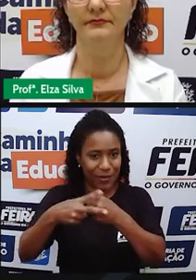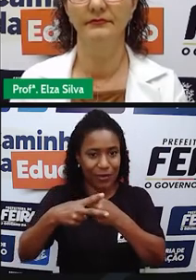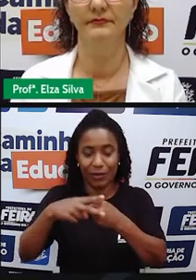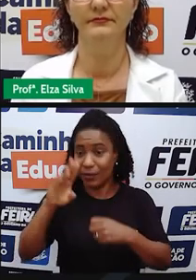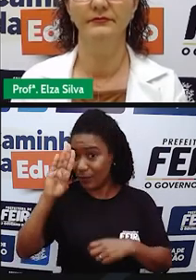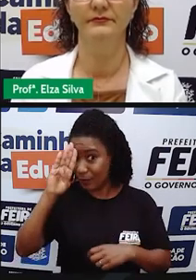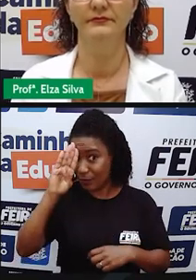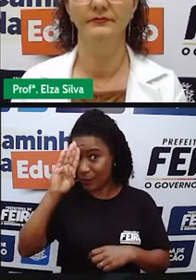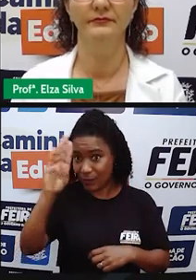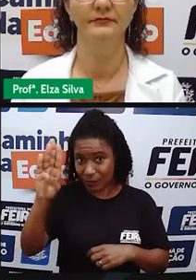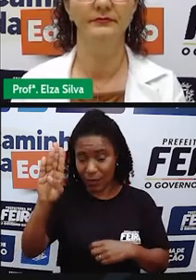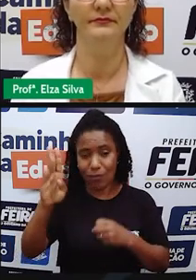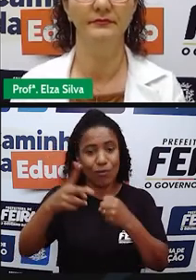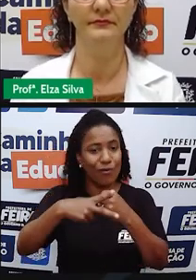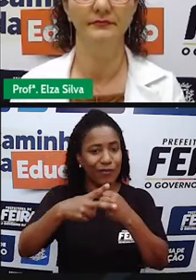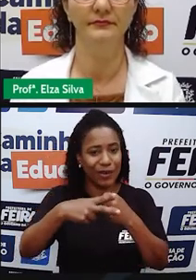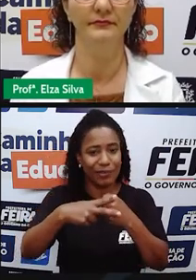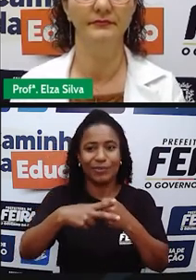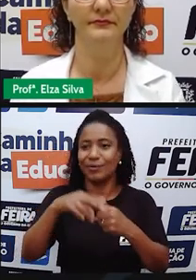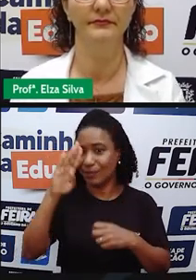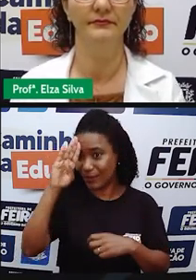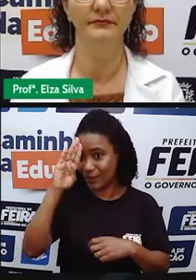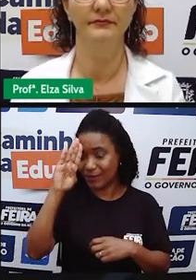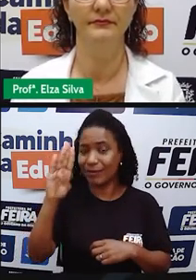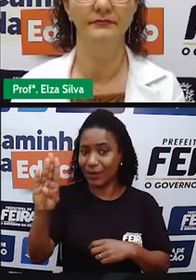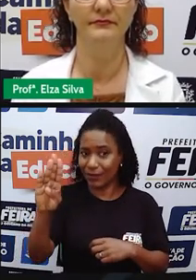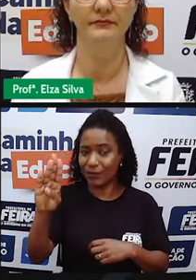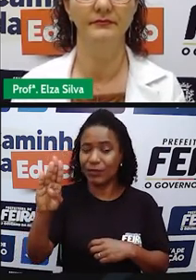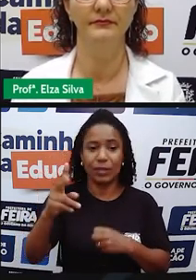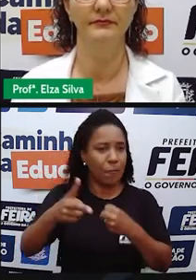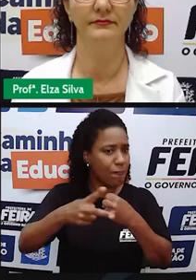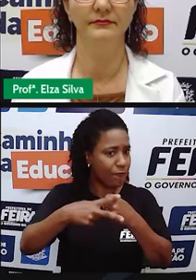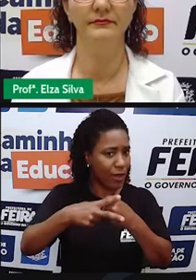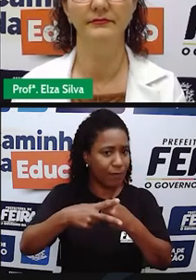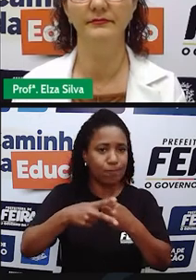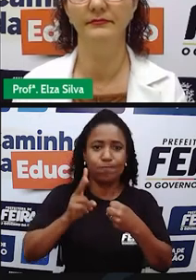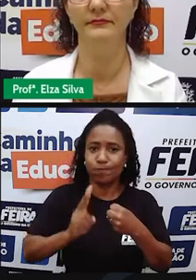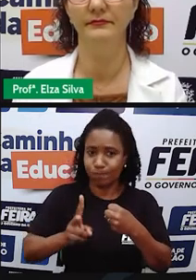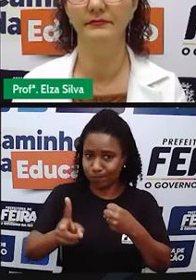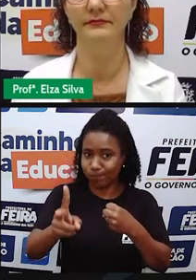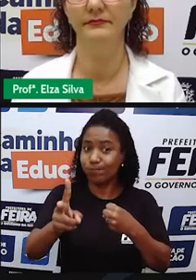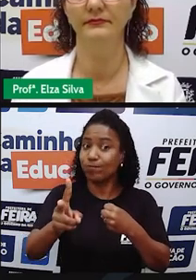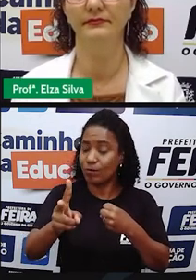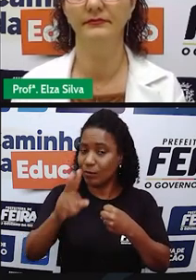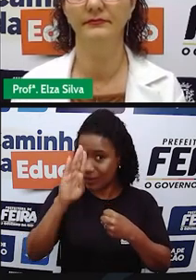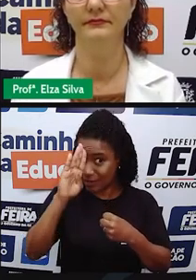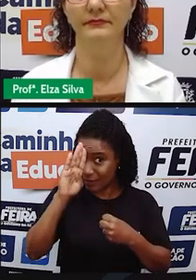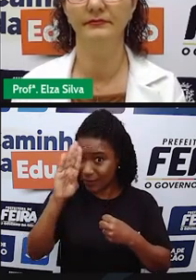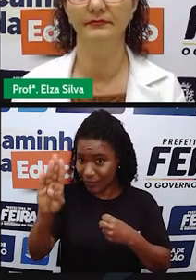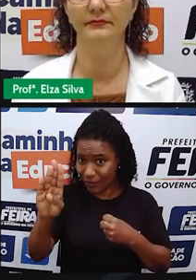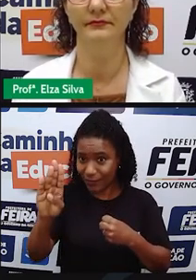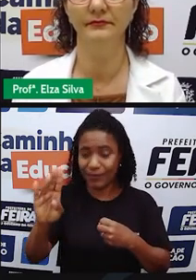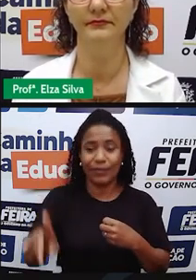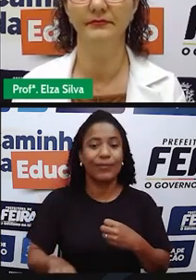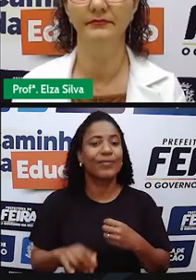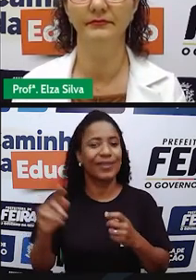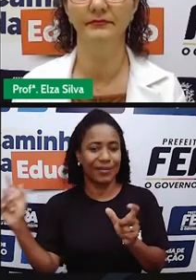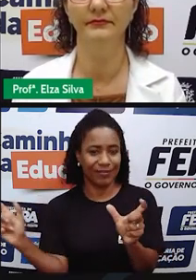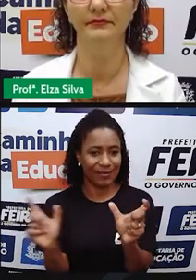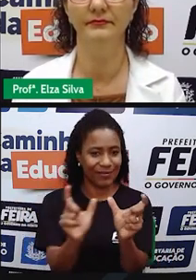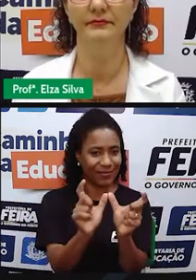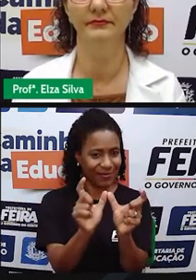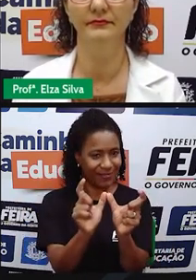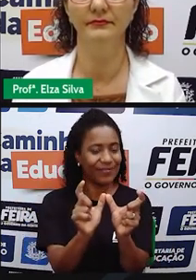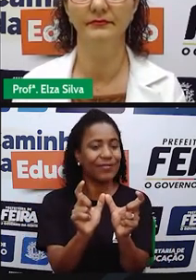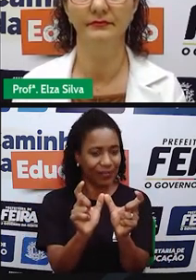não vai utilizar o to do infinitivo, vai ser o verbo na sua forma base. e o complemento dessa